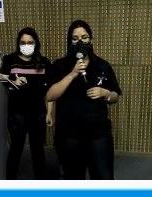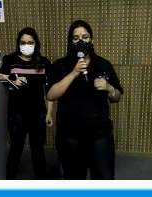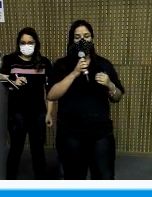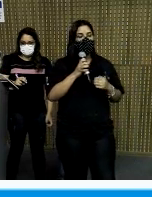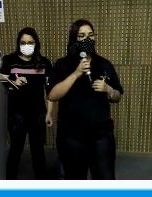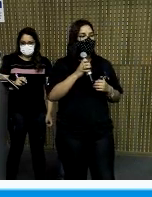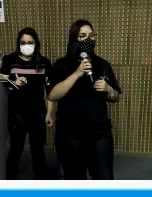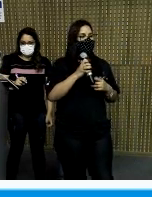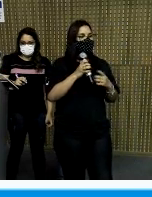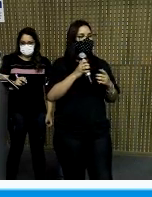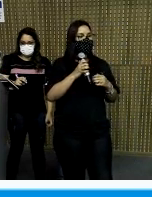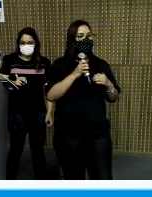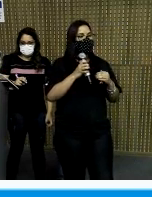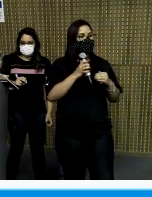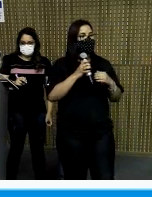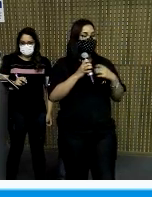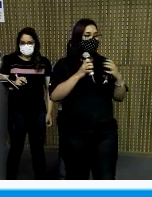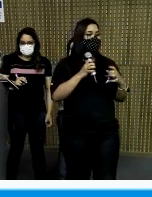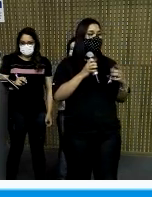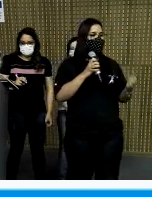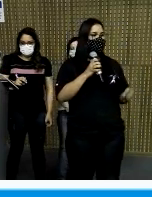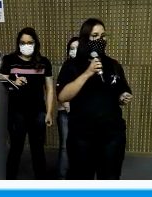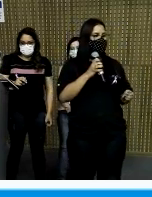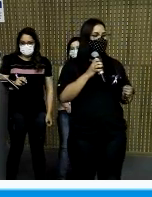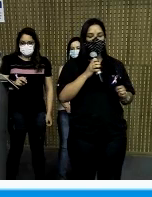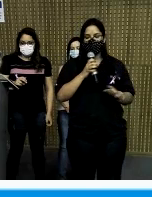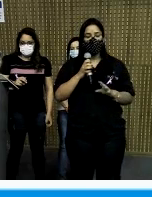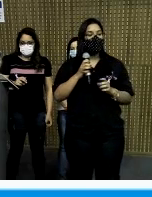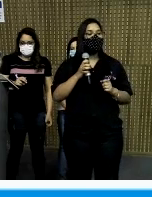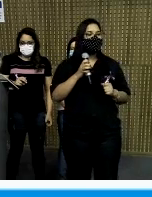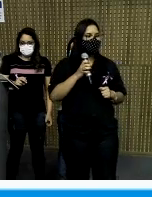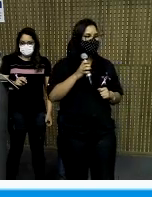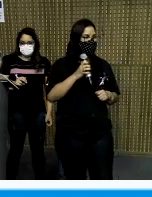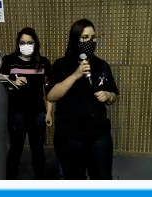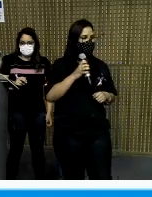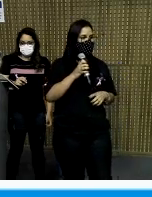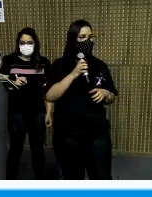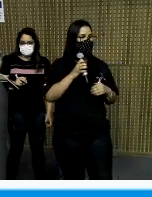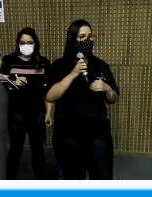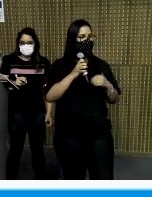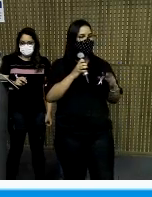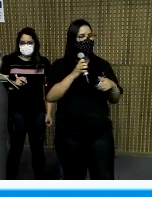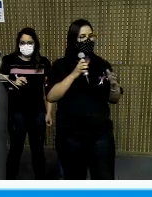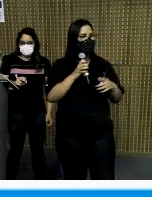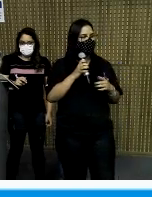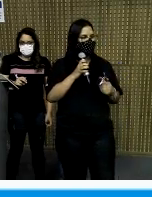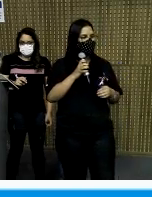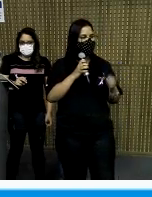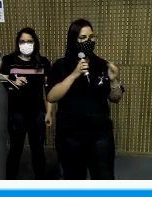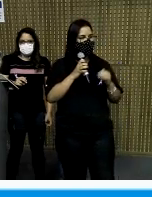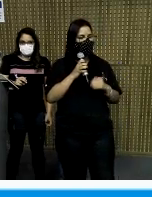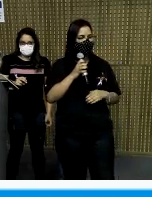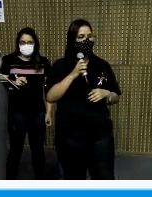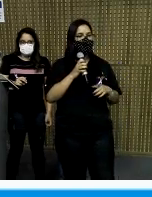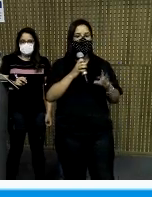transvaginal, mas em média a gente vê que os casos geralmente mais graves não demora tanto assim. A maioria, quando requer uma atenção,